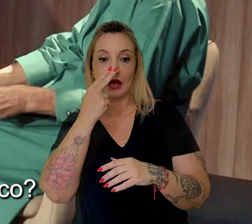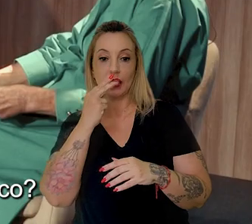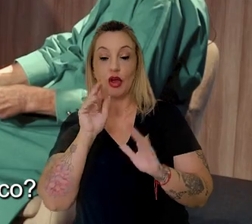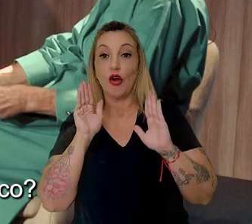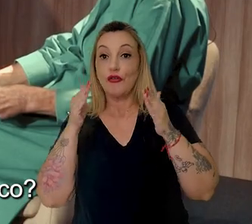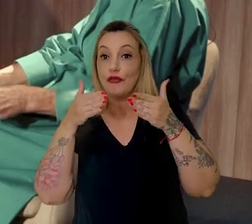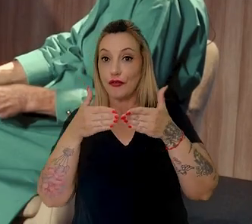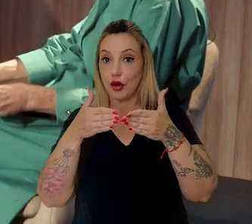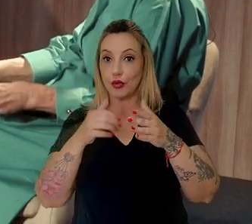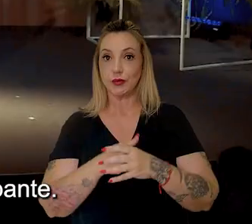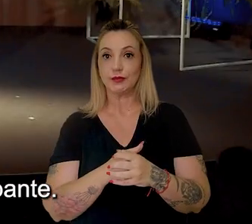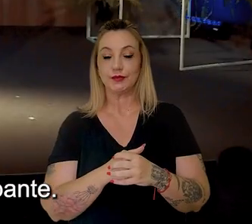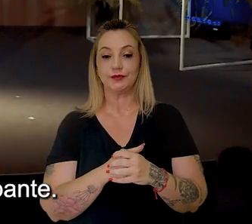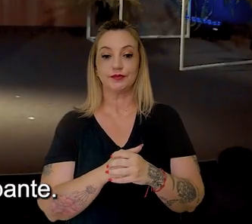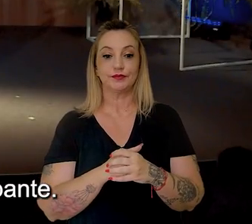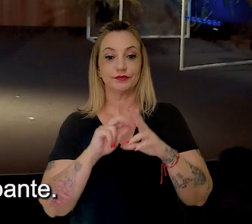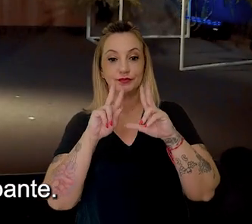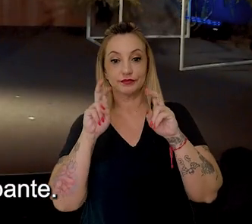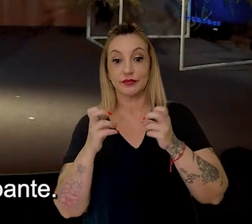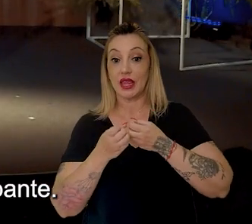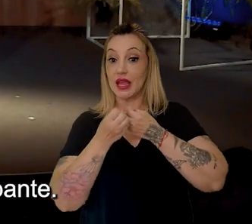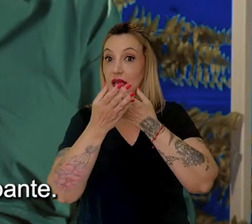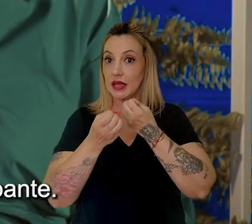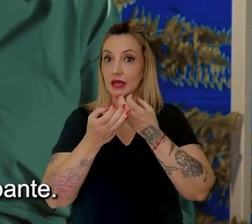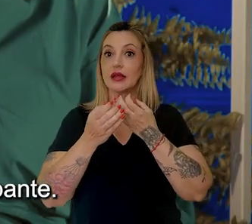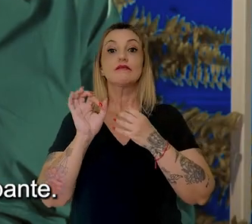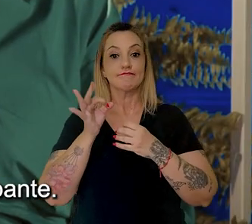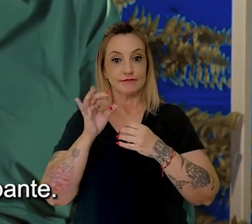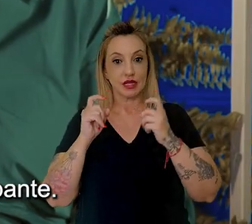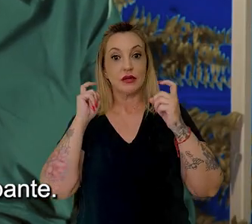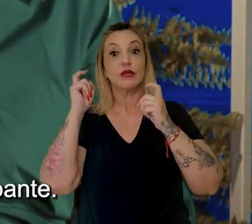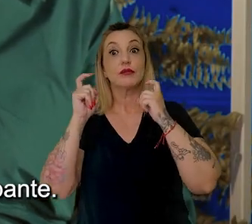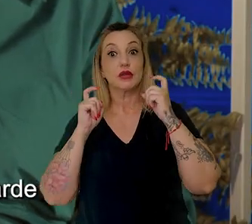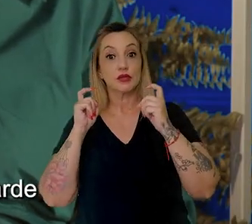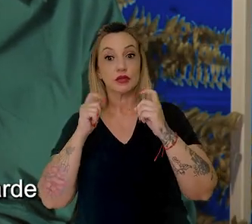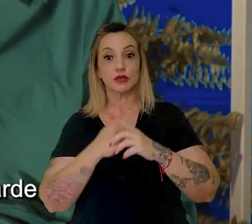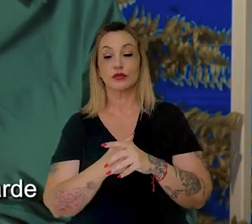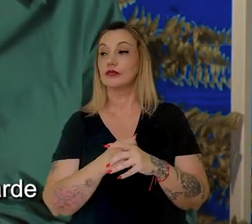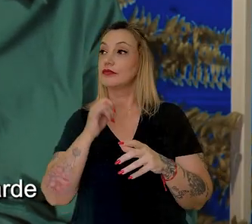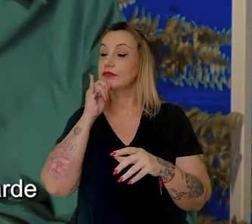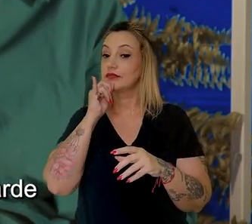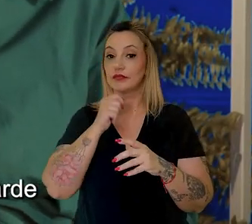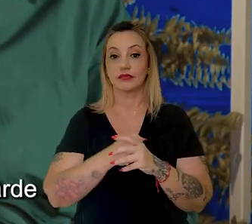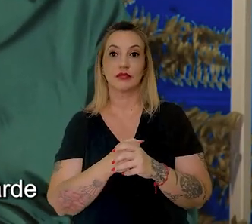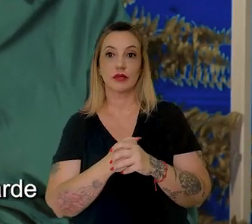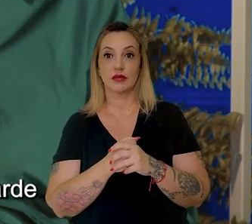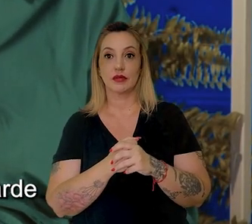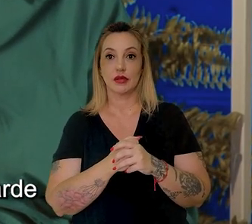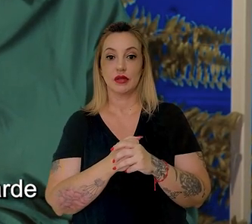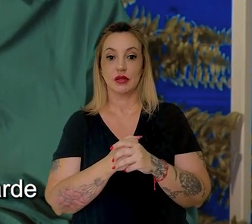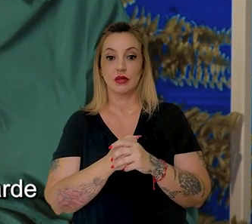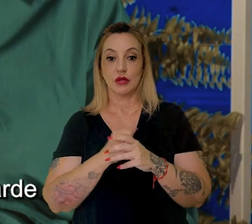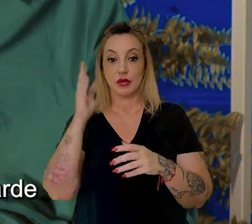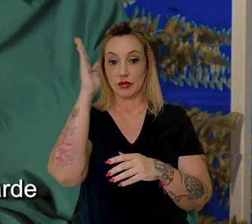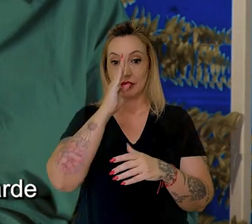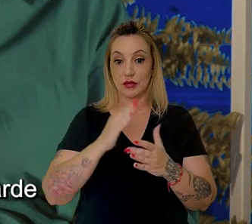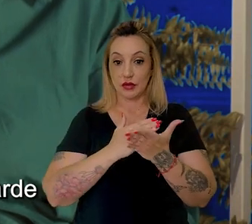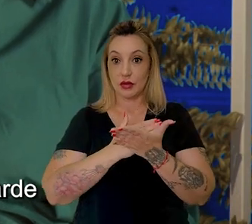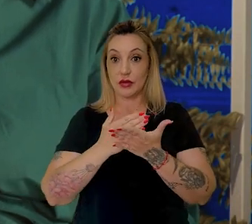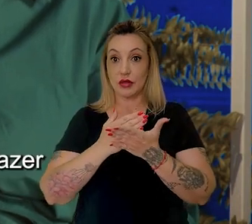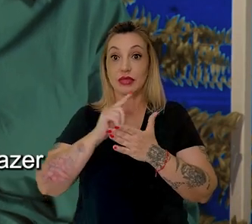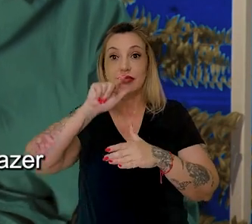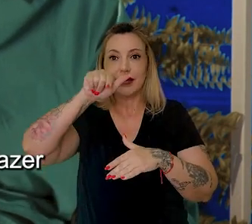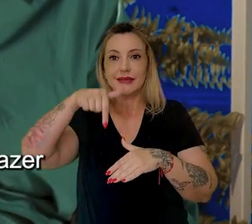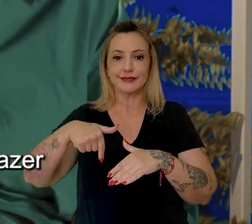deveria ser o foco a questão de dados ela é até mais preocupante por exemplo você pega o Brasil começou muito